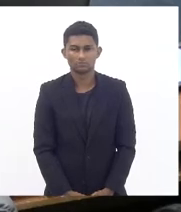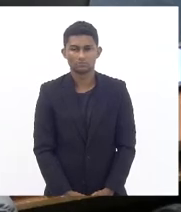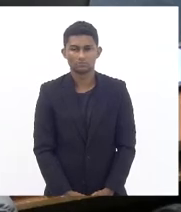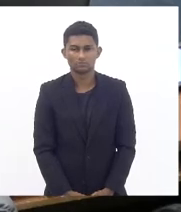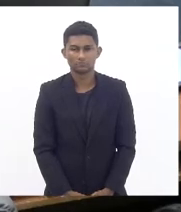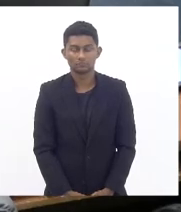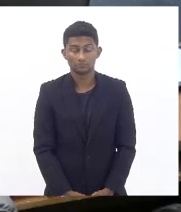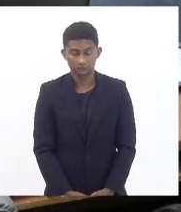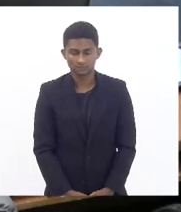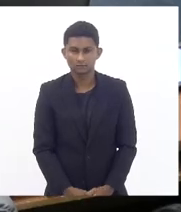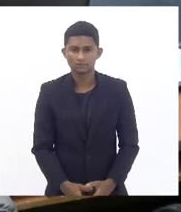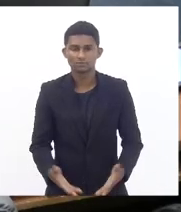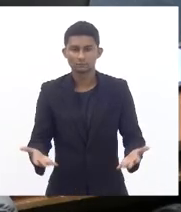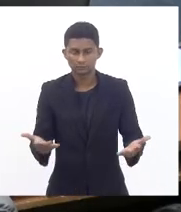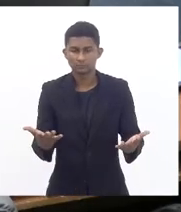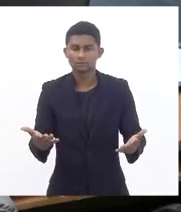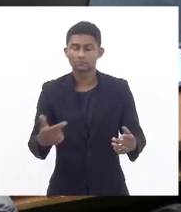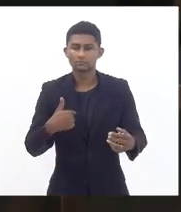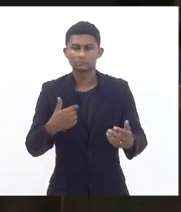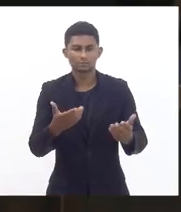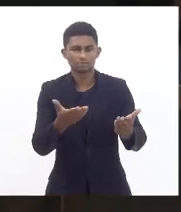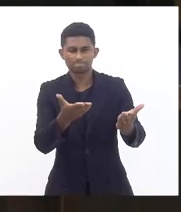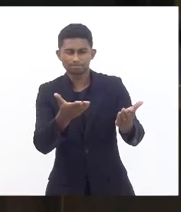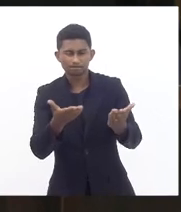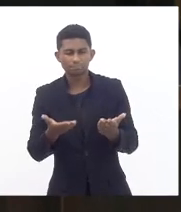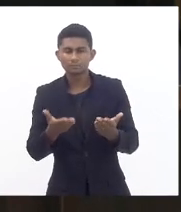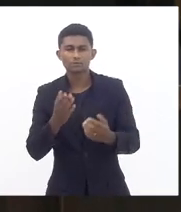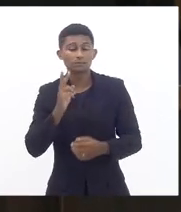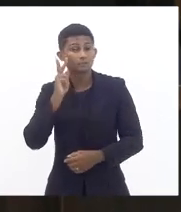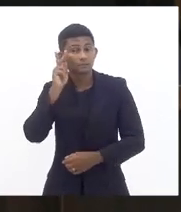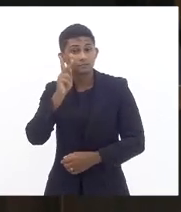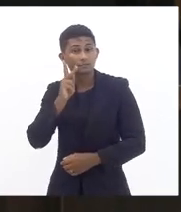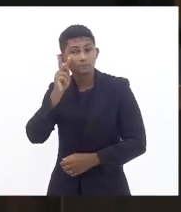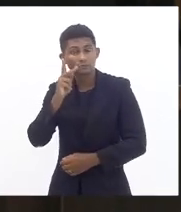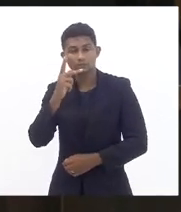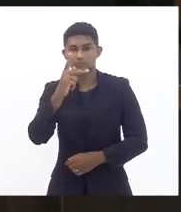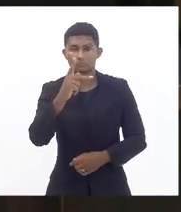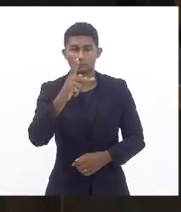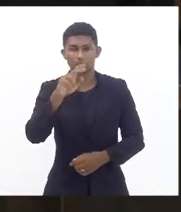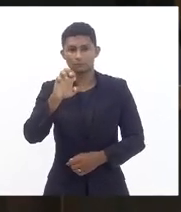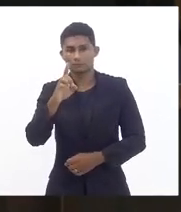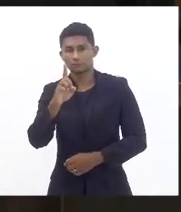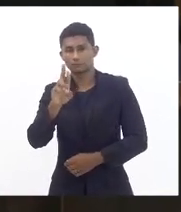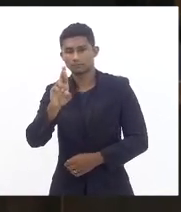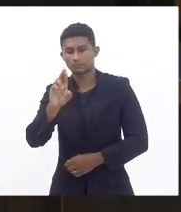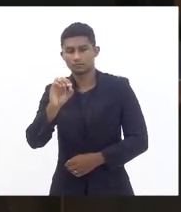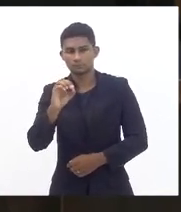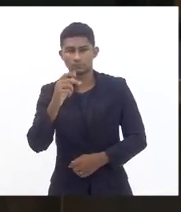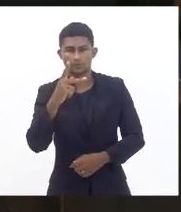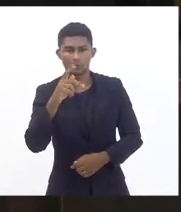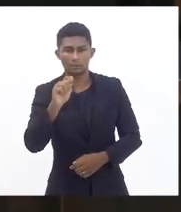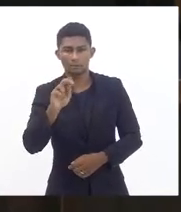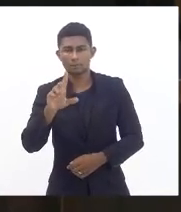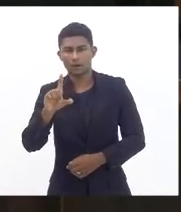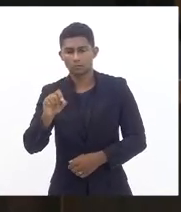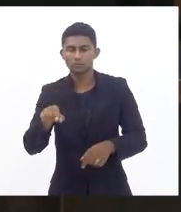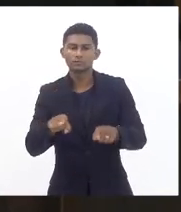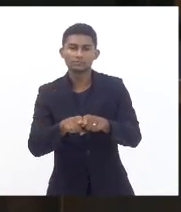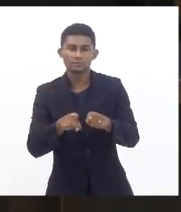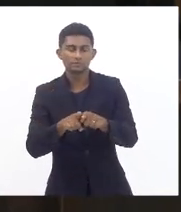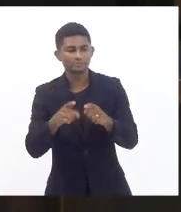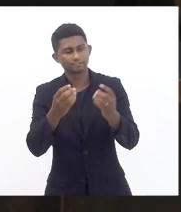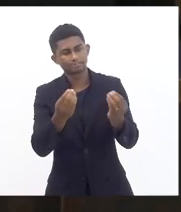Bem, queria convidar também, antes de encerrar, o vereador Pedro Paulo. Faz favor, vereador. Entregar também uma homenagem ao